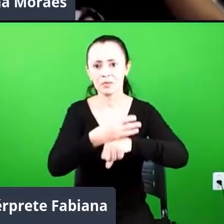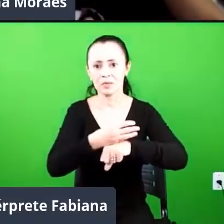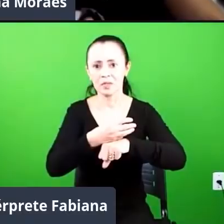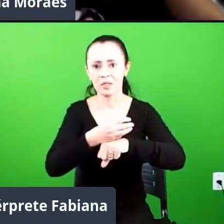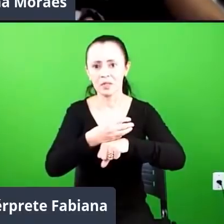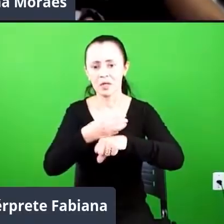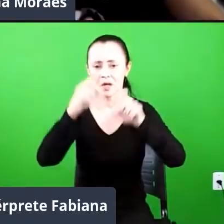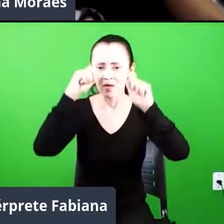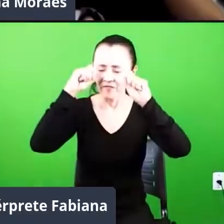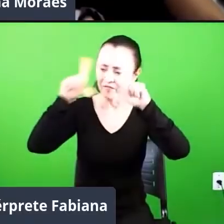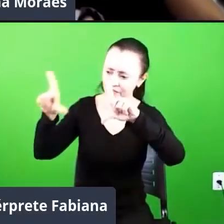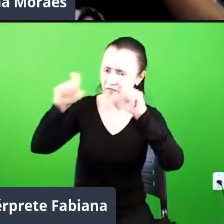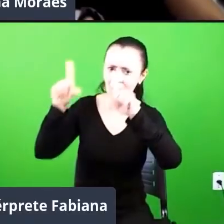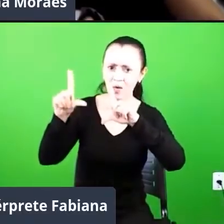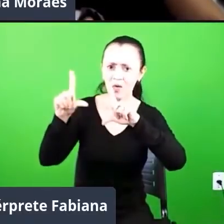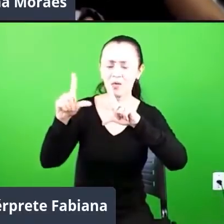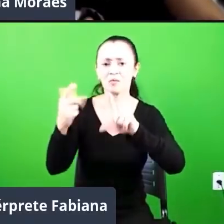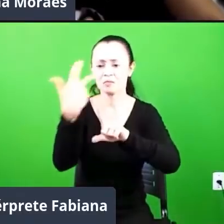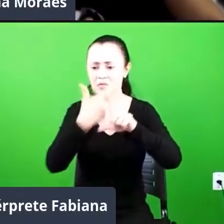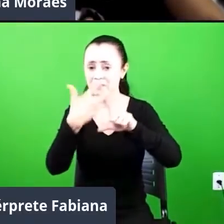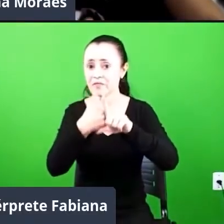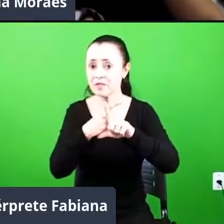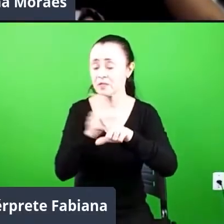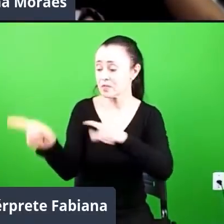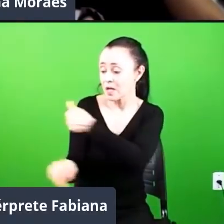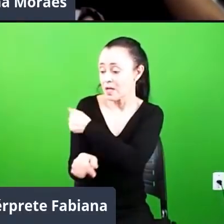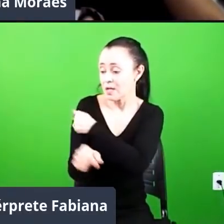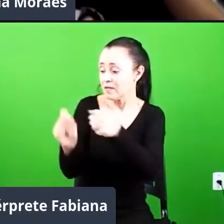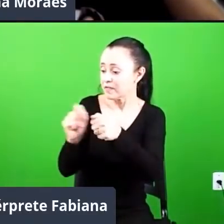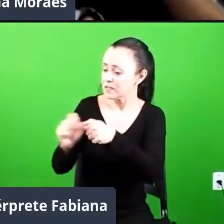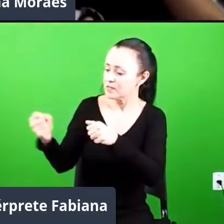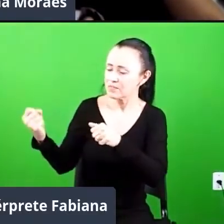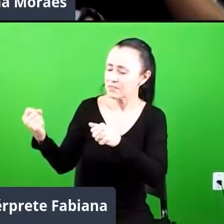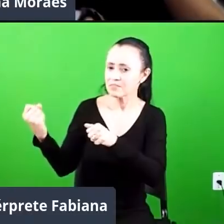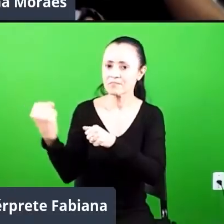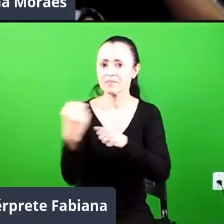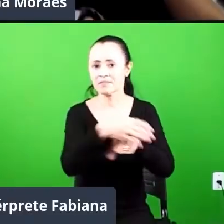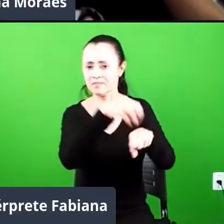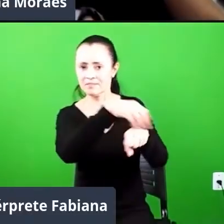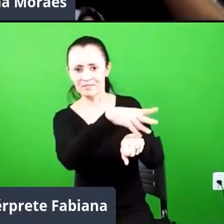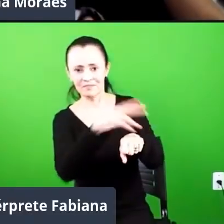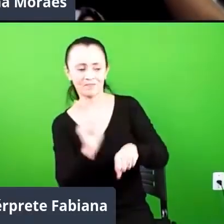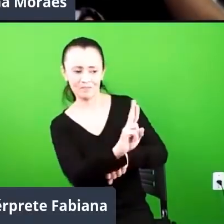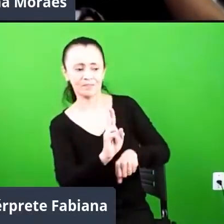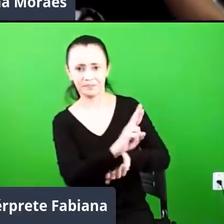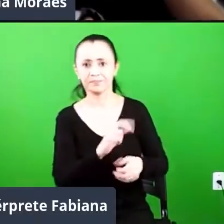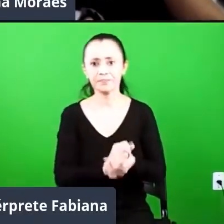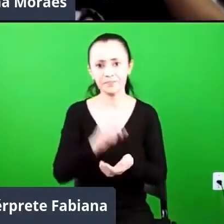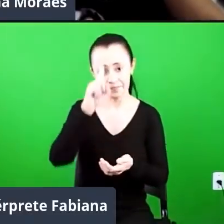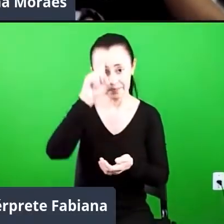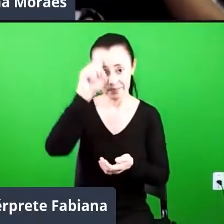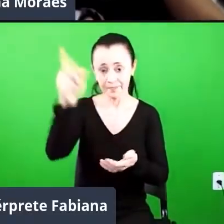vídeos do aluno resolvendo as atividades e das atividades já resolvidas. Criar uma atividade que chame